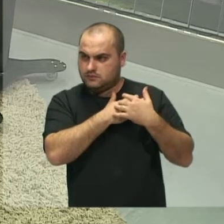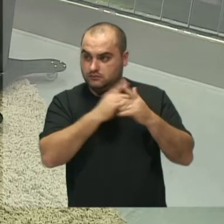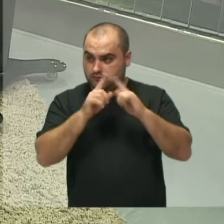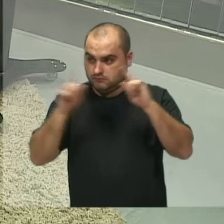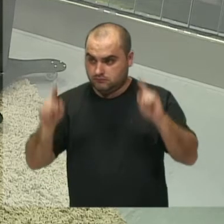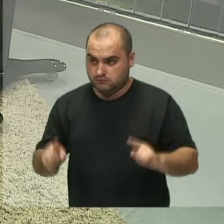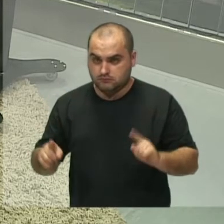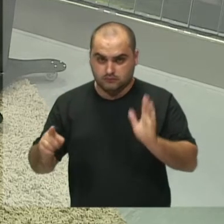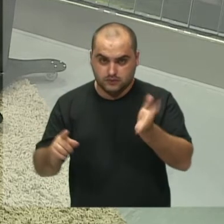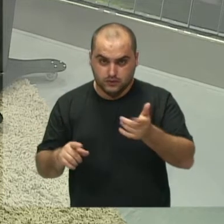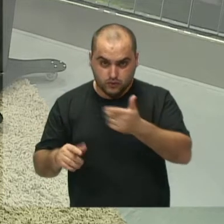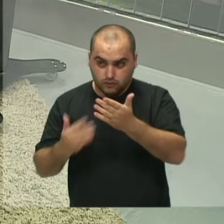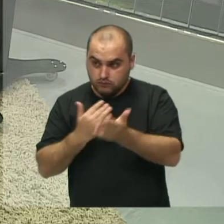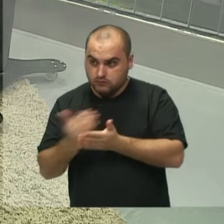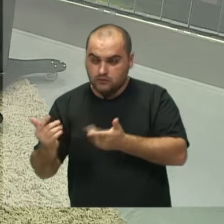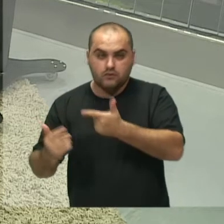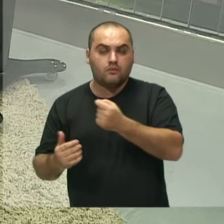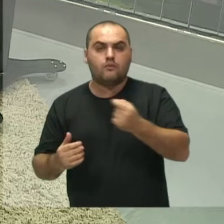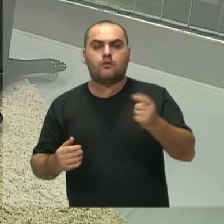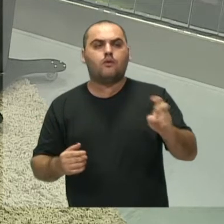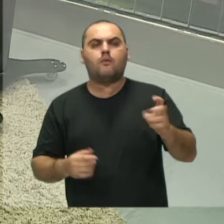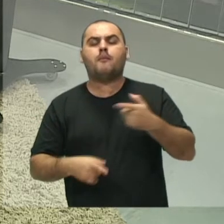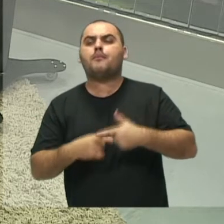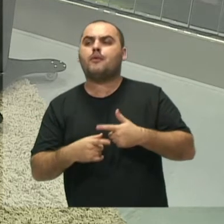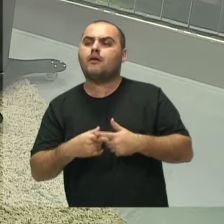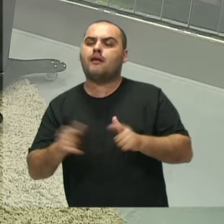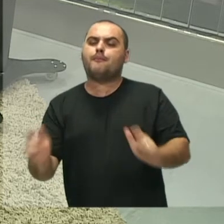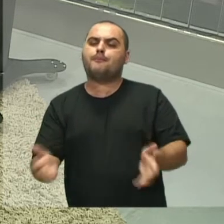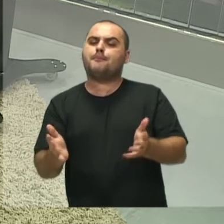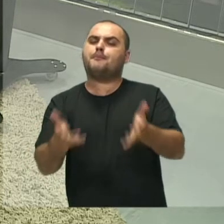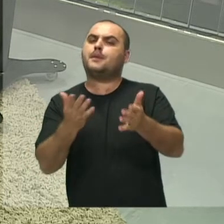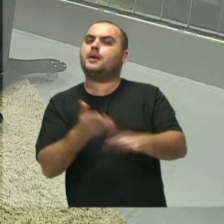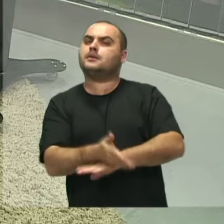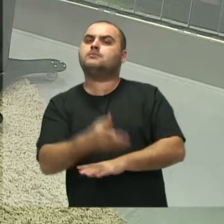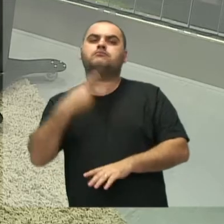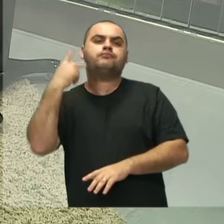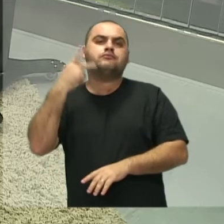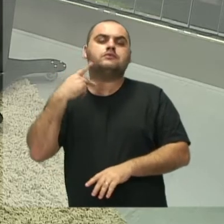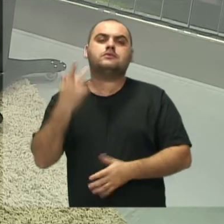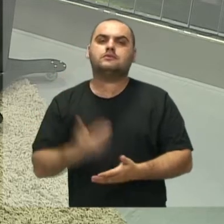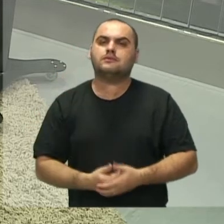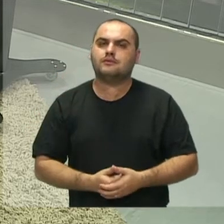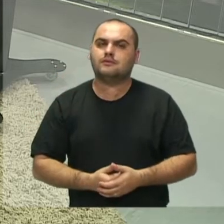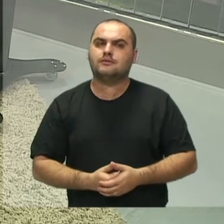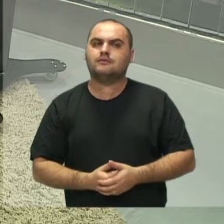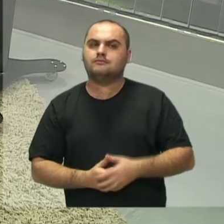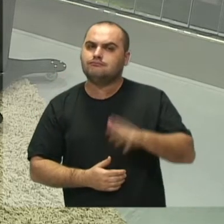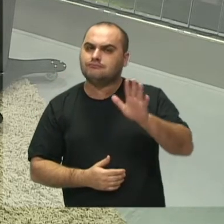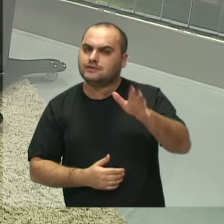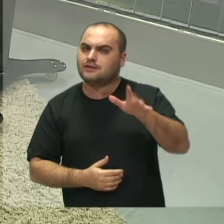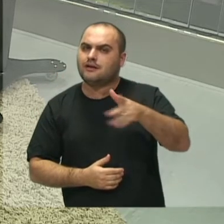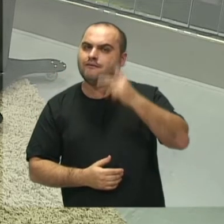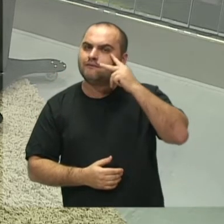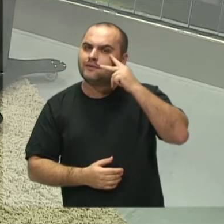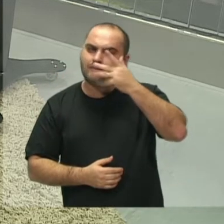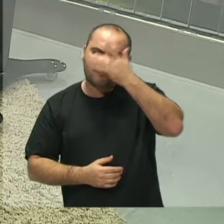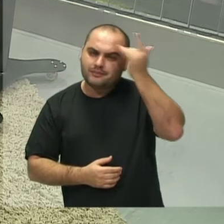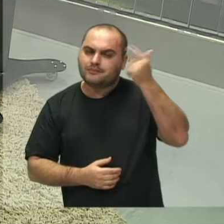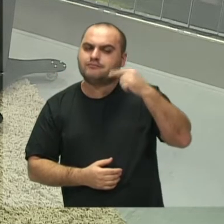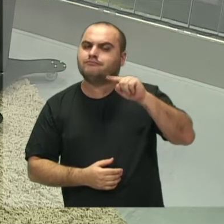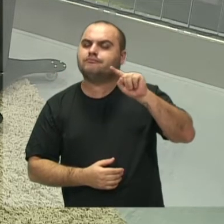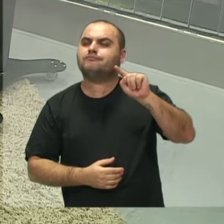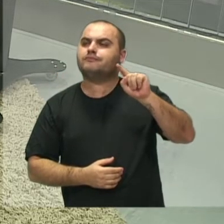em 2005. O que te motivou a entrar para a política, a concorrer? Mesmo que você já ouviu comentários, você vai entrar